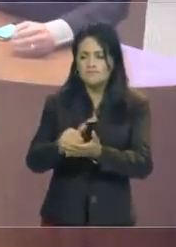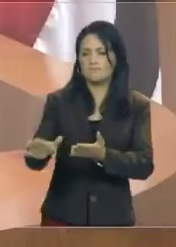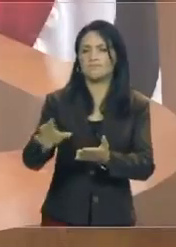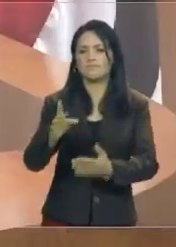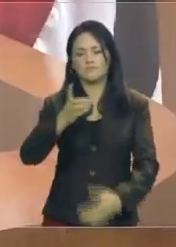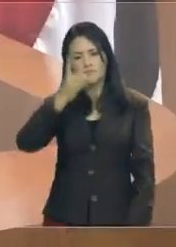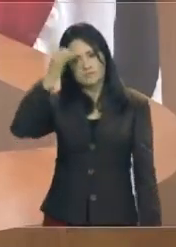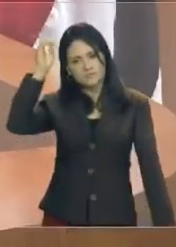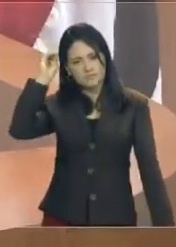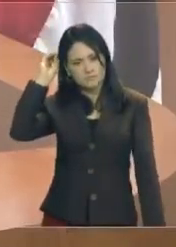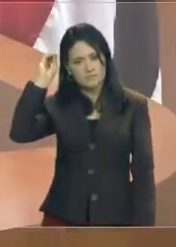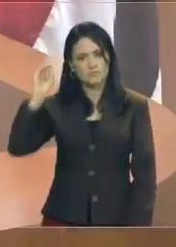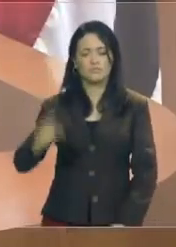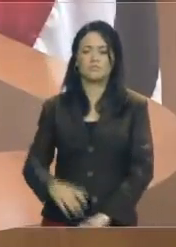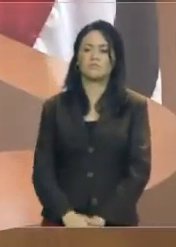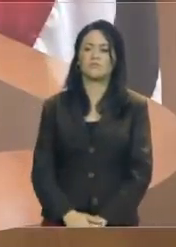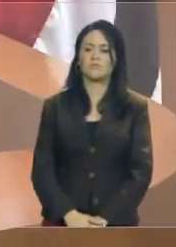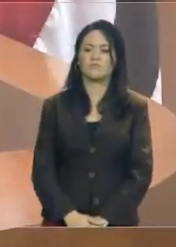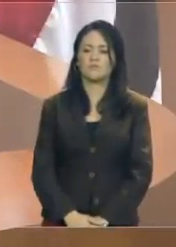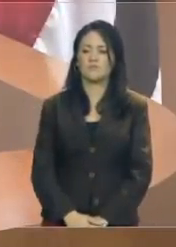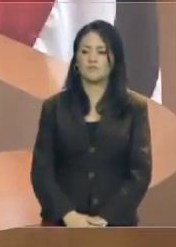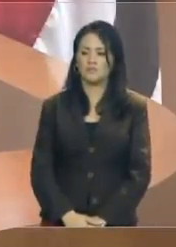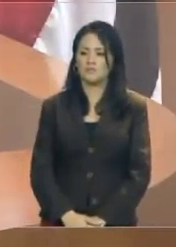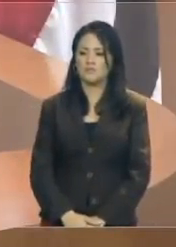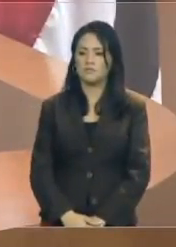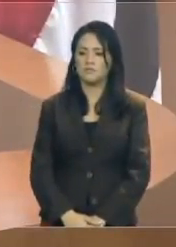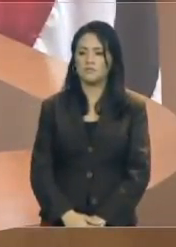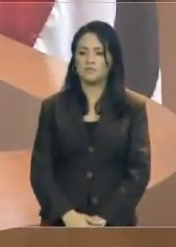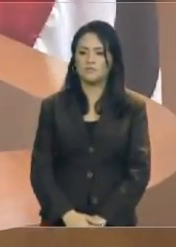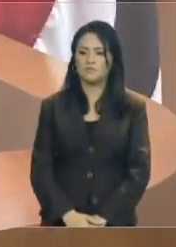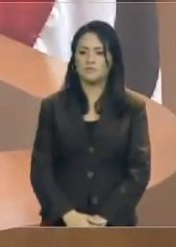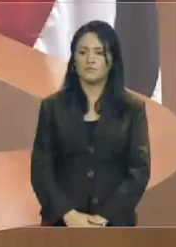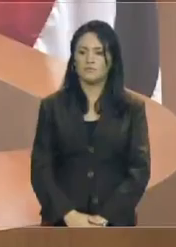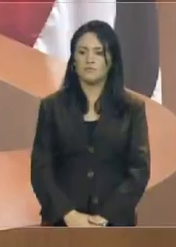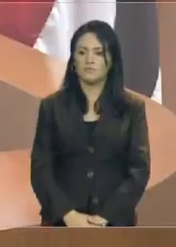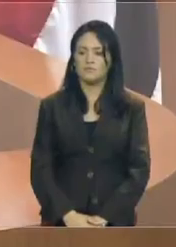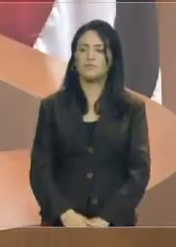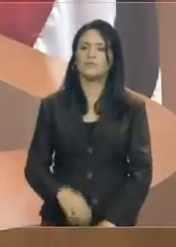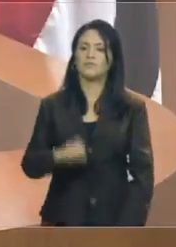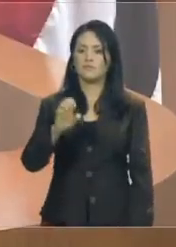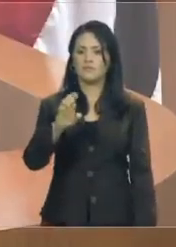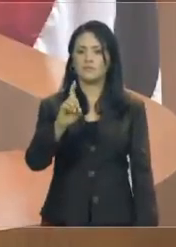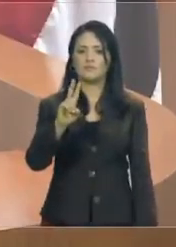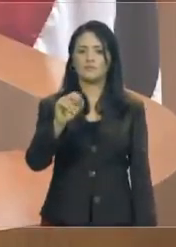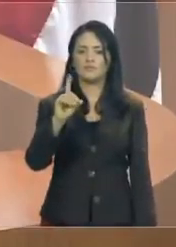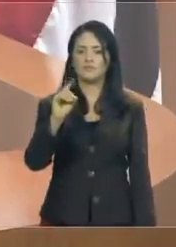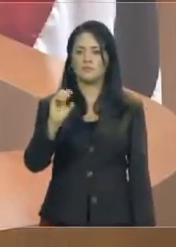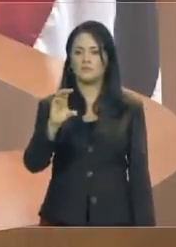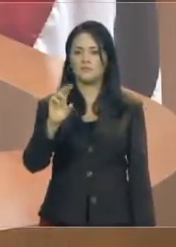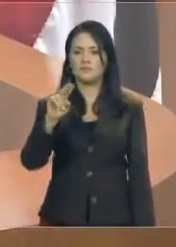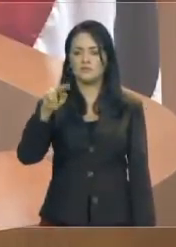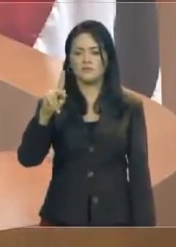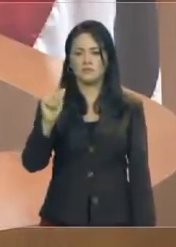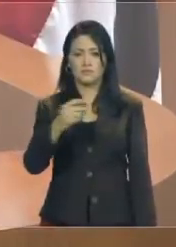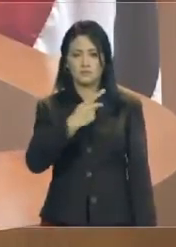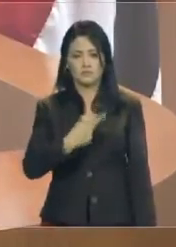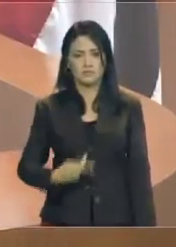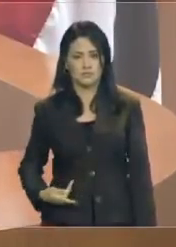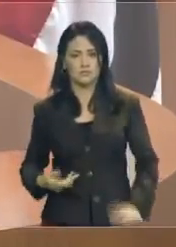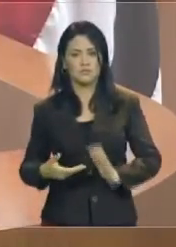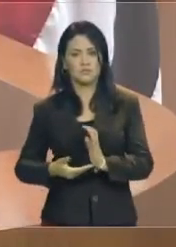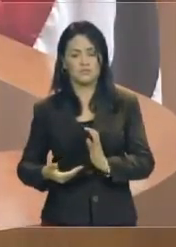República. Vejamos nós a gravidade que foi ter Eduardo Cunha presidente da Câmara. Não só pelos